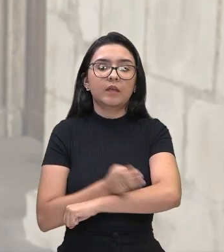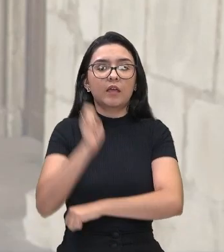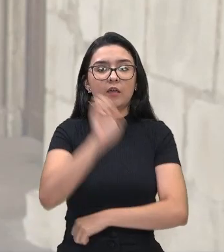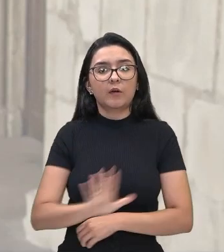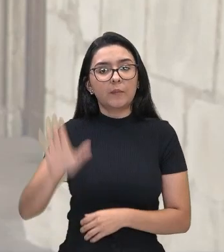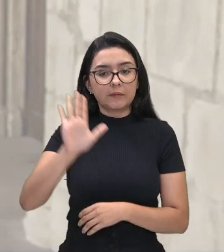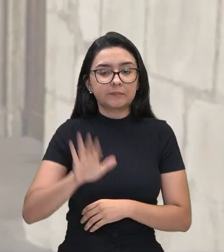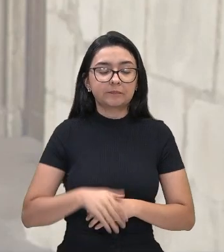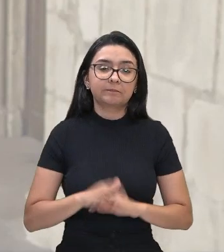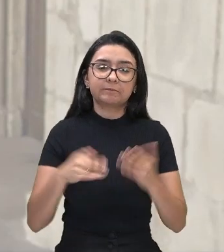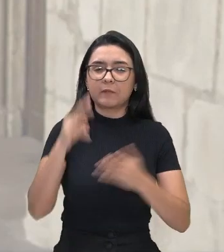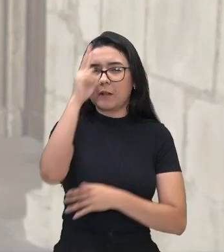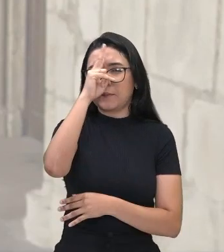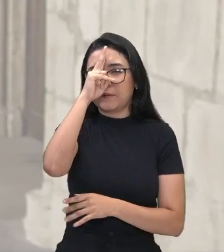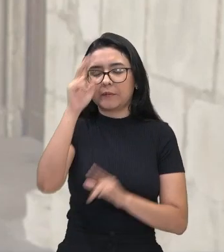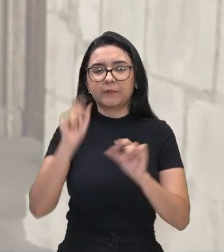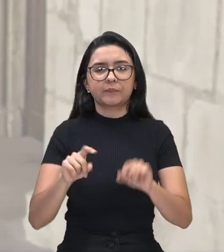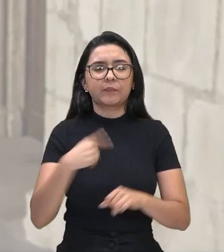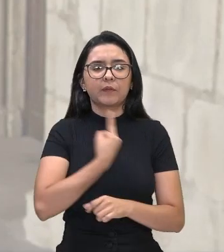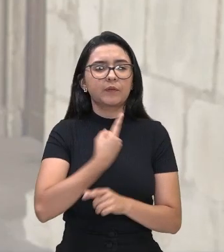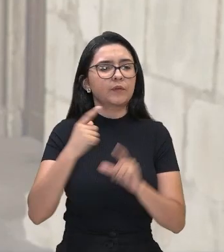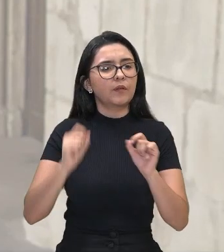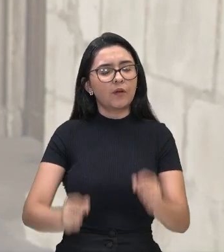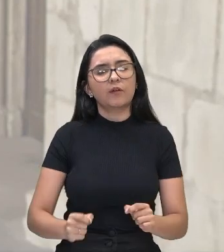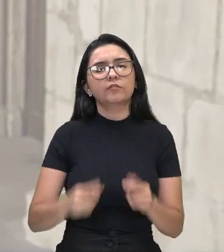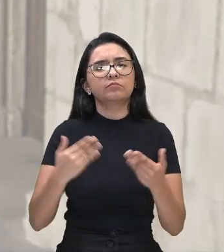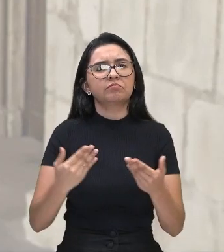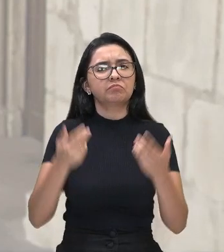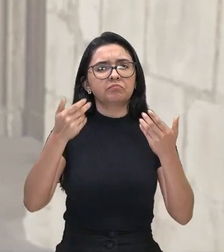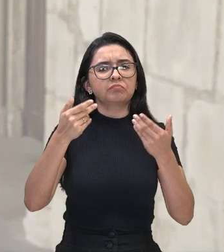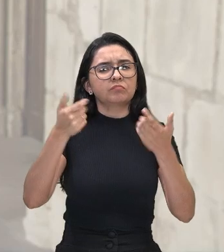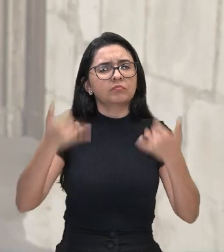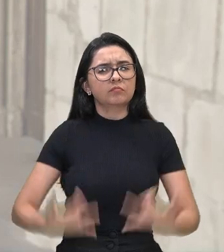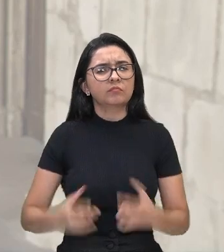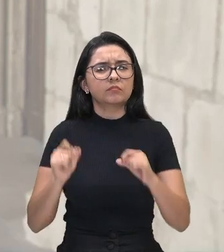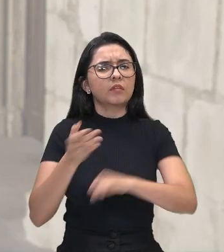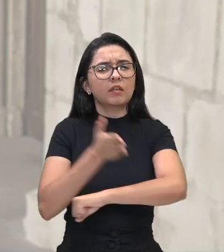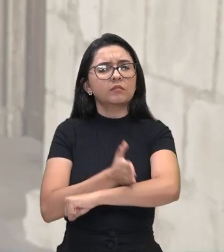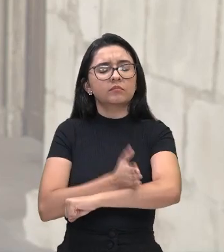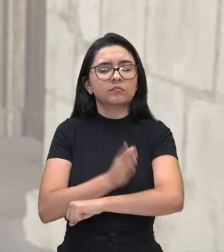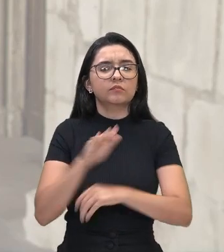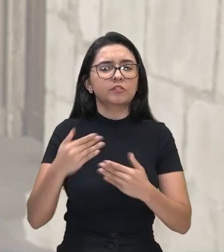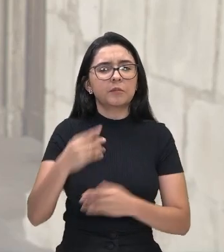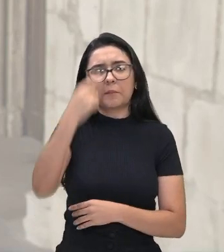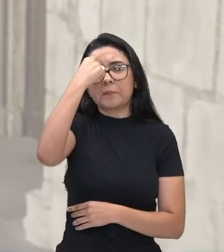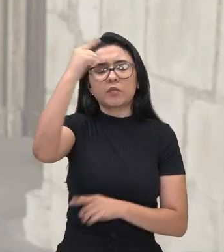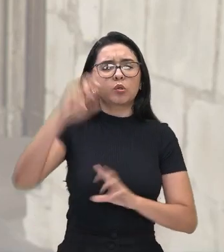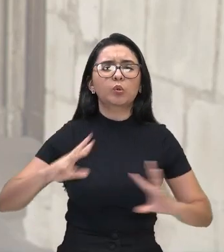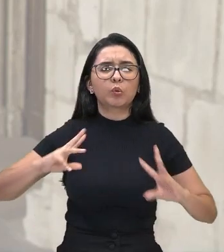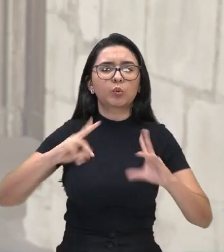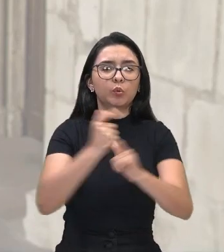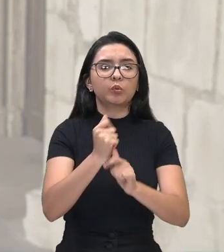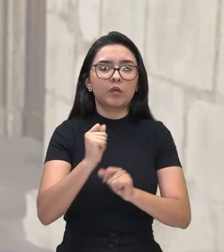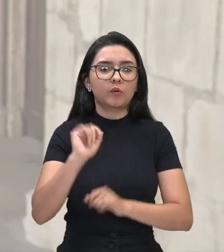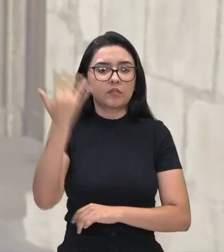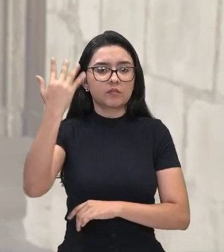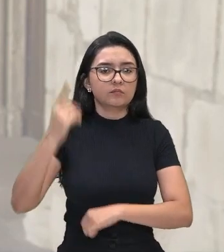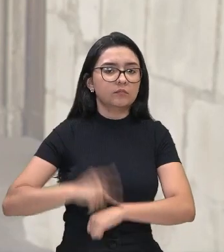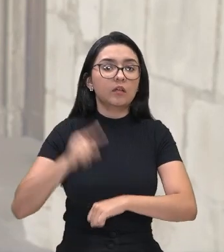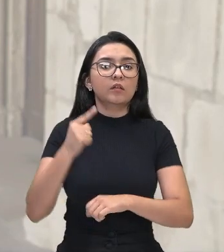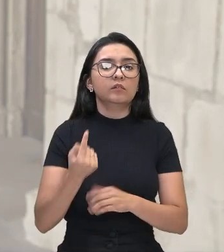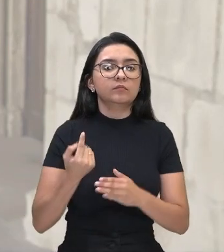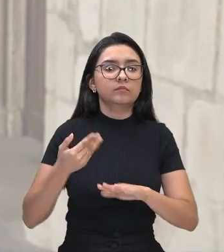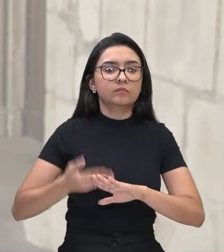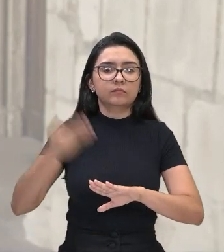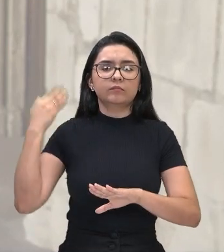Europeia. Lembrando que, quando a gente fala de Idade Média, normalmente a gente acha que tudo aconteceu ao mesmo tempo em todos